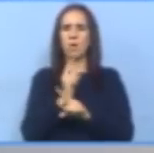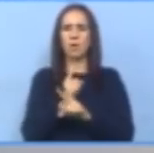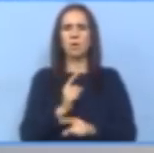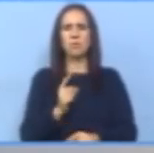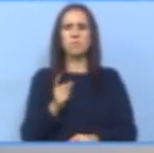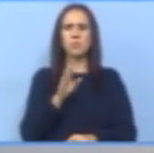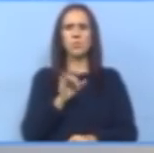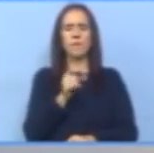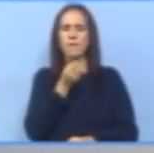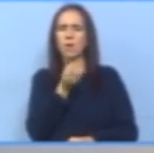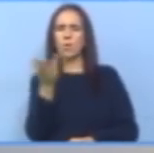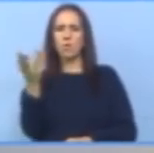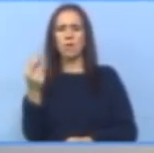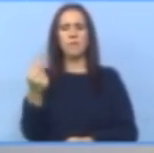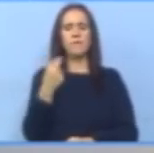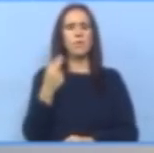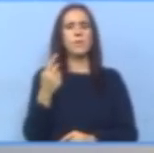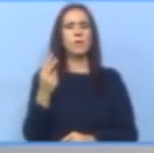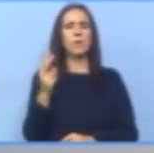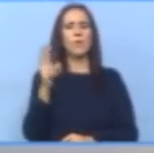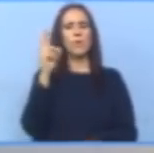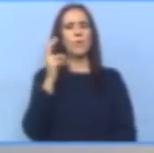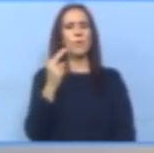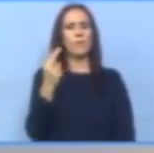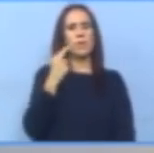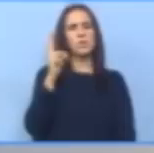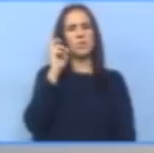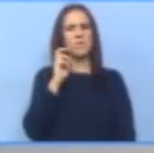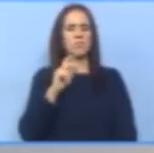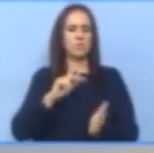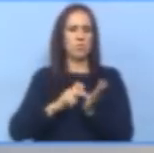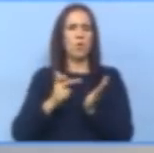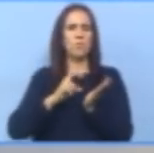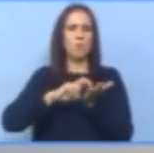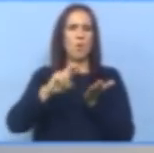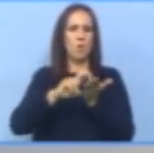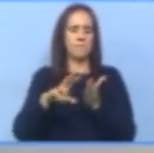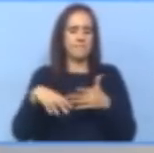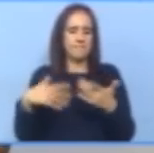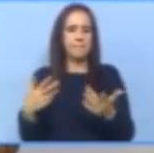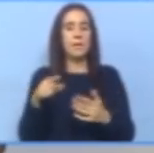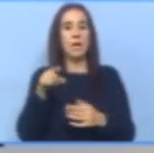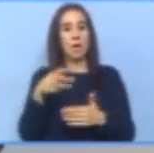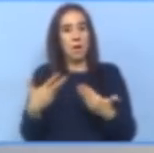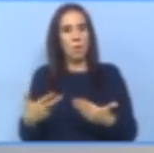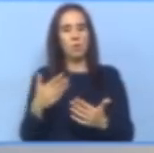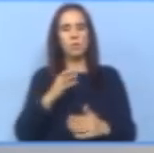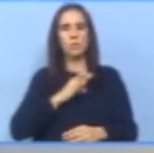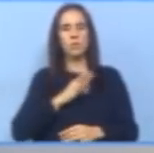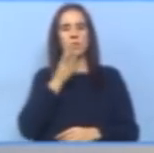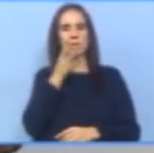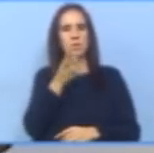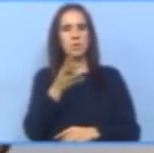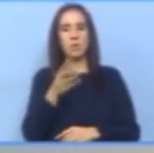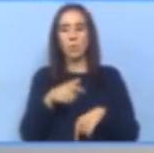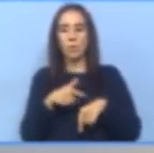contar a João o que vedes e ouvis. Os coxos andam. E agora é o próprio Senhor dizer: quando